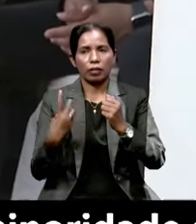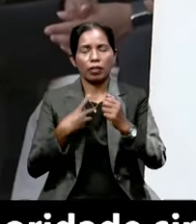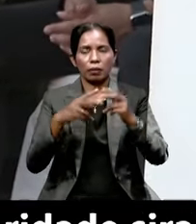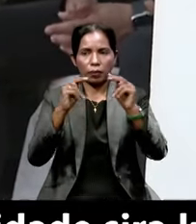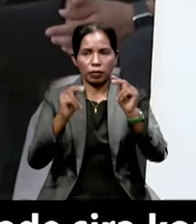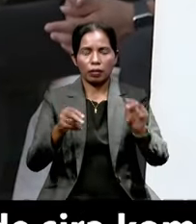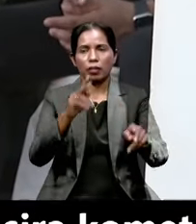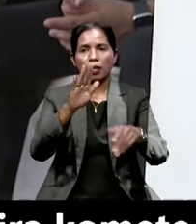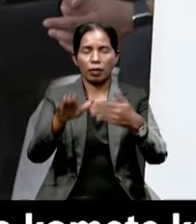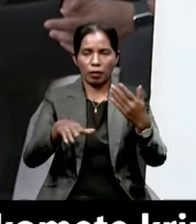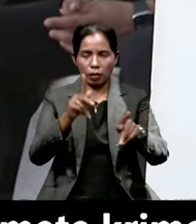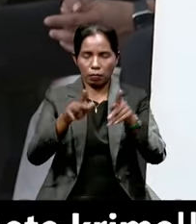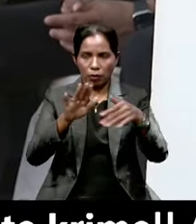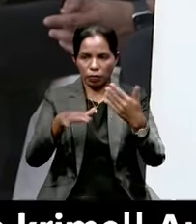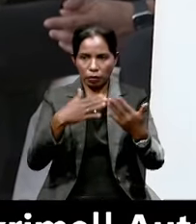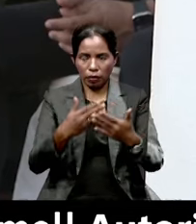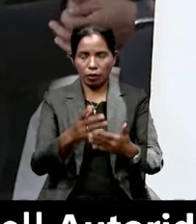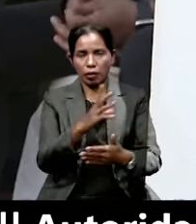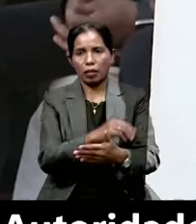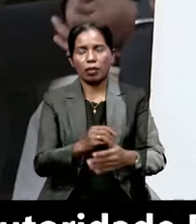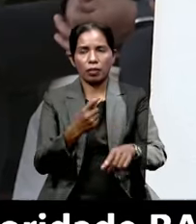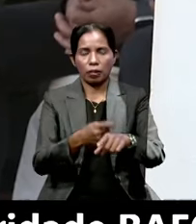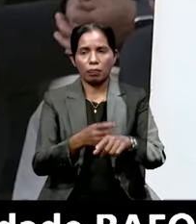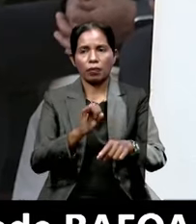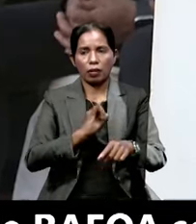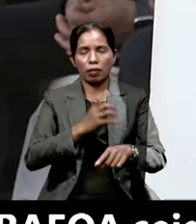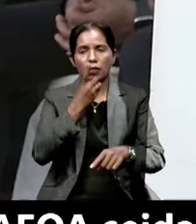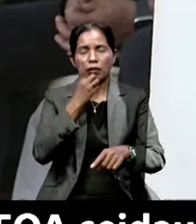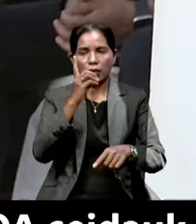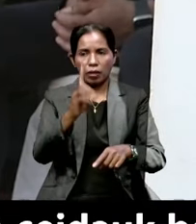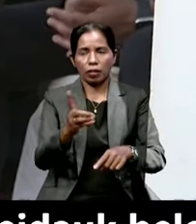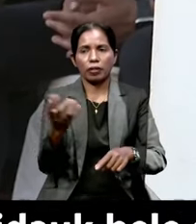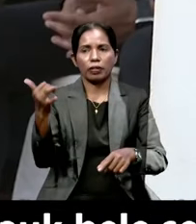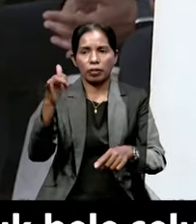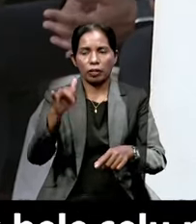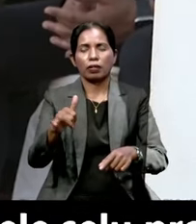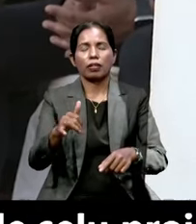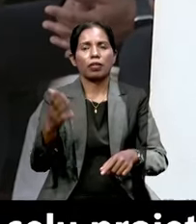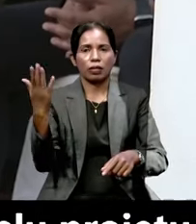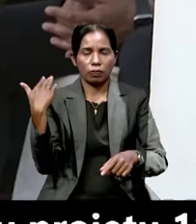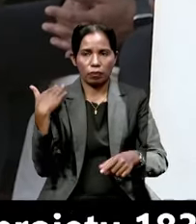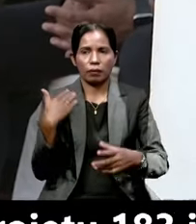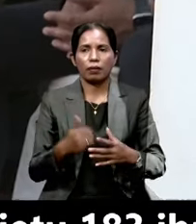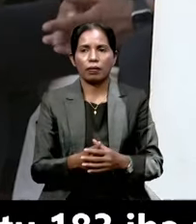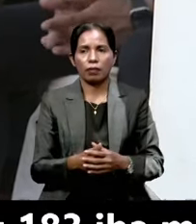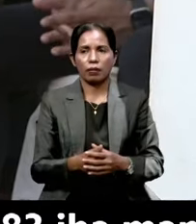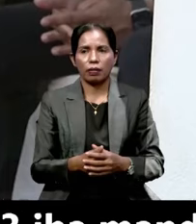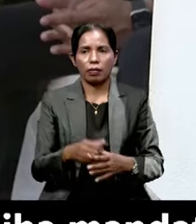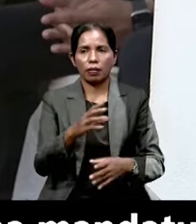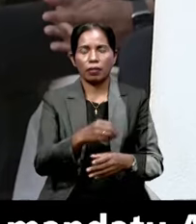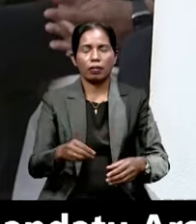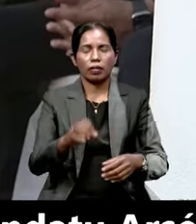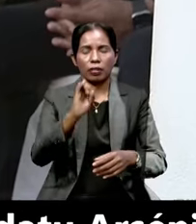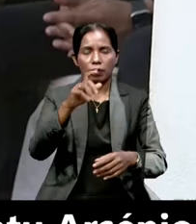mojo tutu. Não é mais no mesmo tempo declara. Se era nem bem, mas foi nada. Por exemplo, o lugar